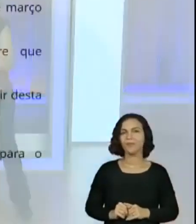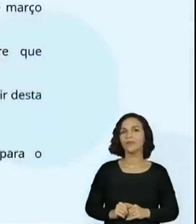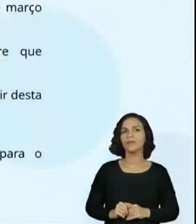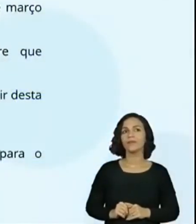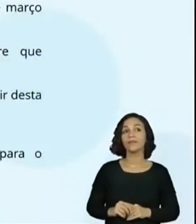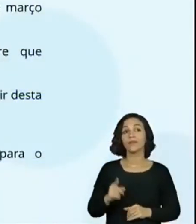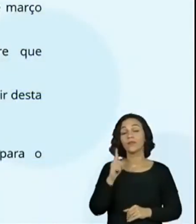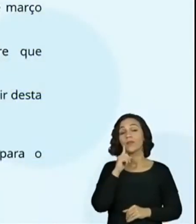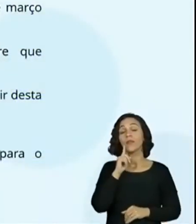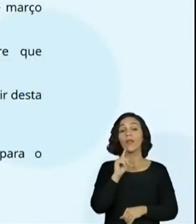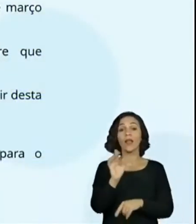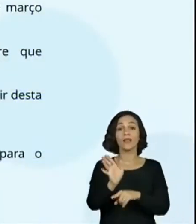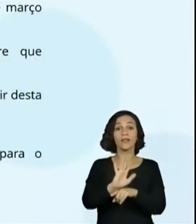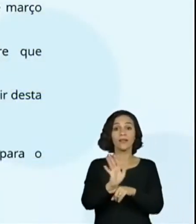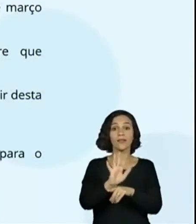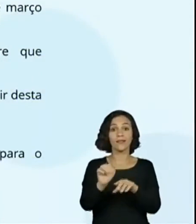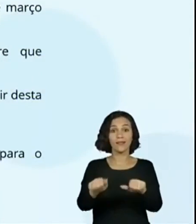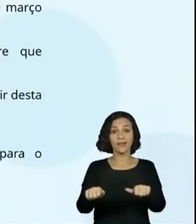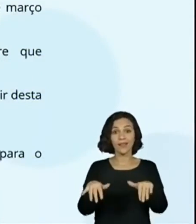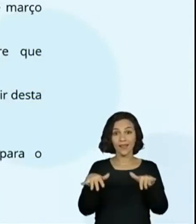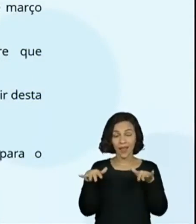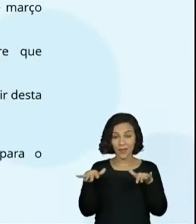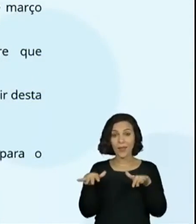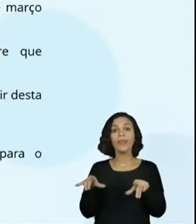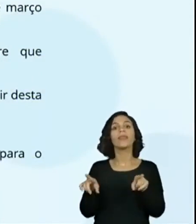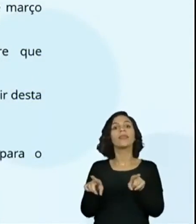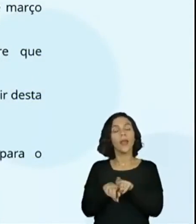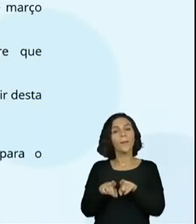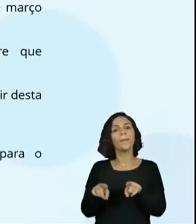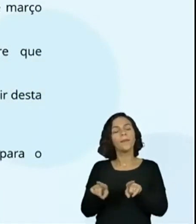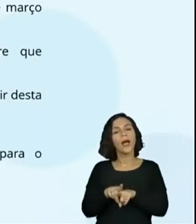Os cinemas também o quê?